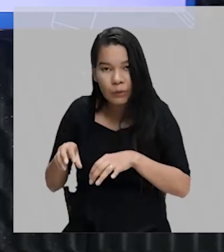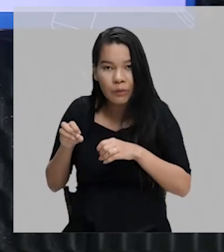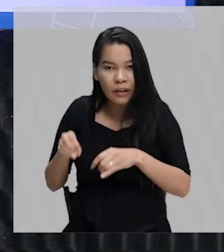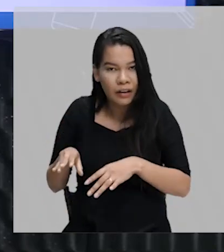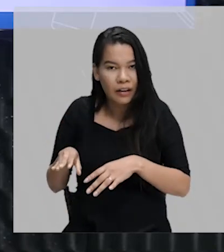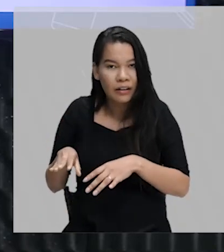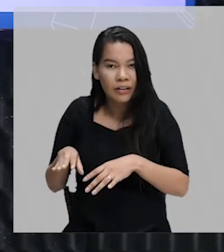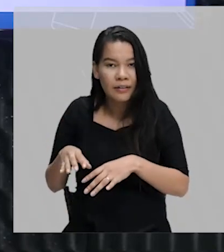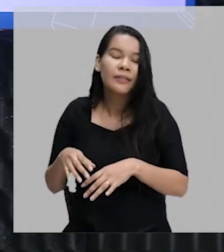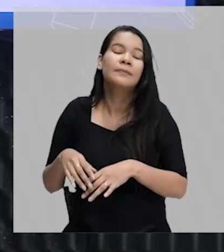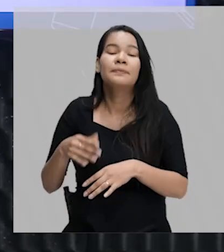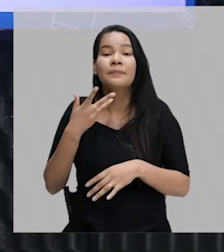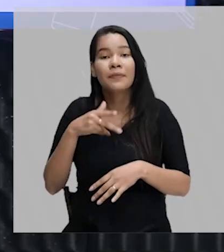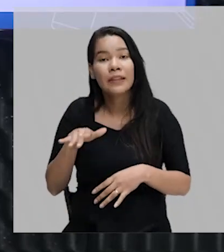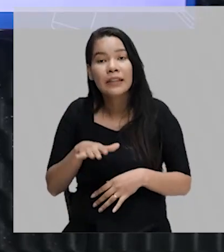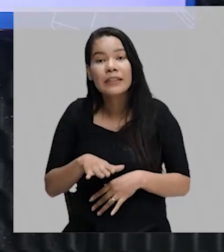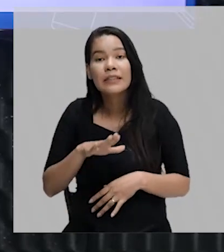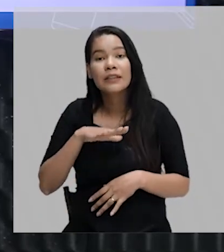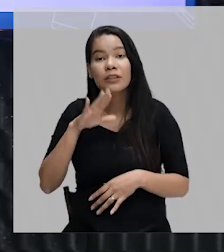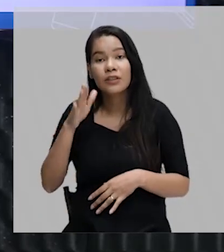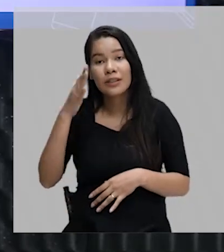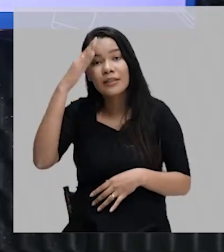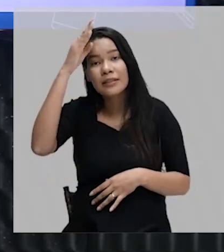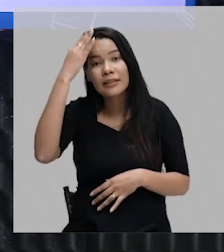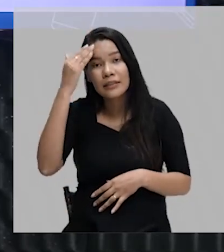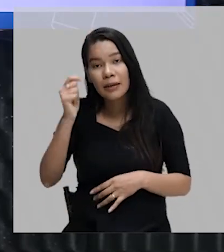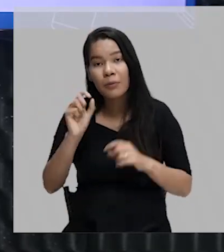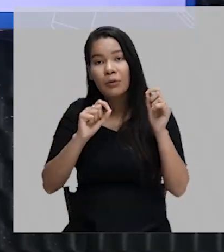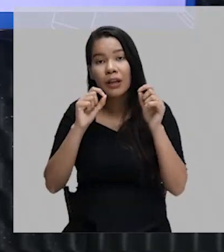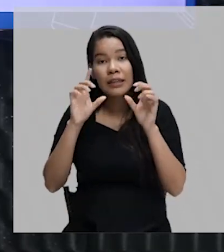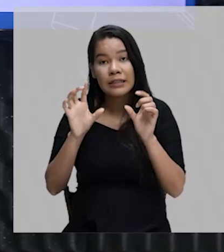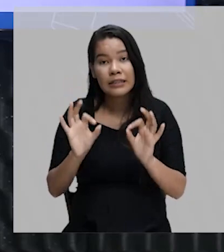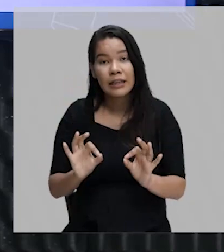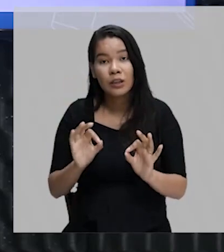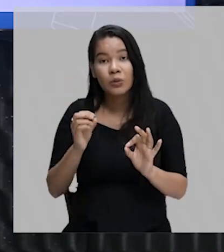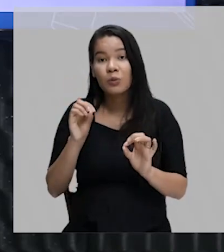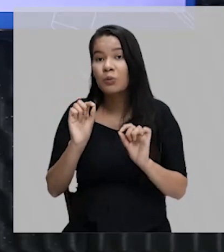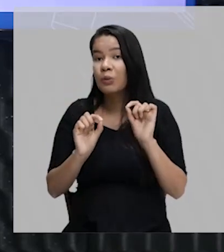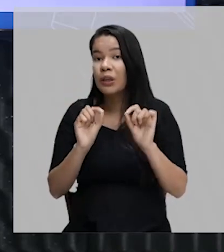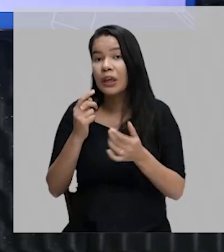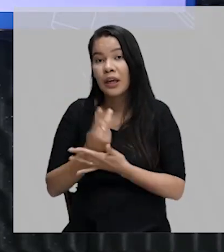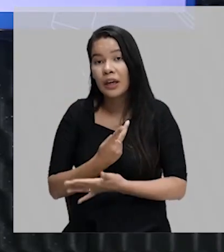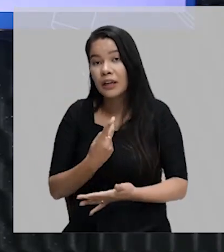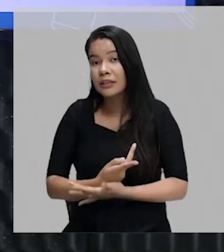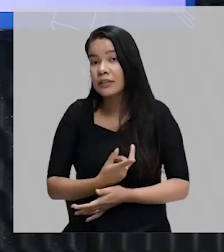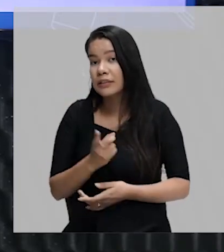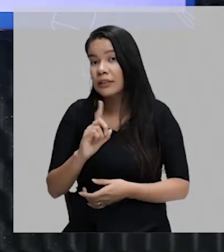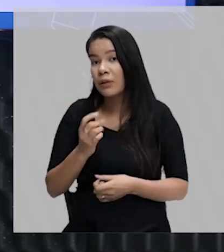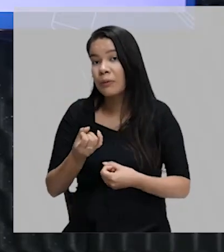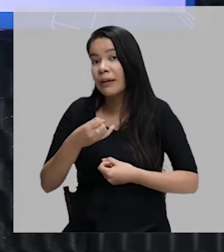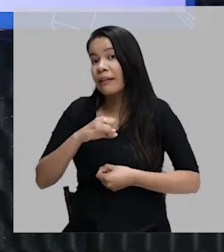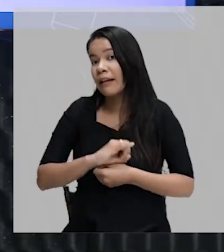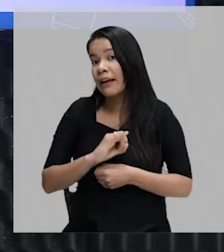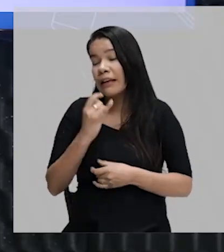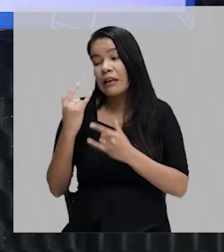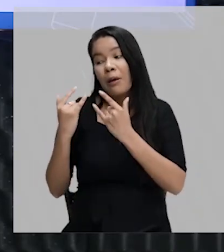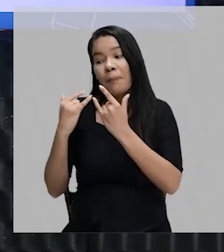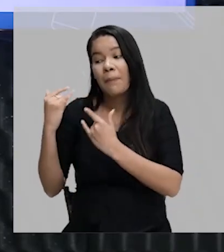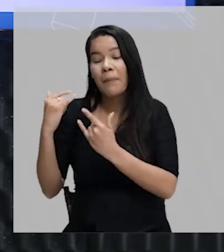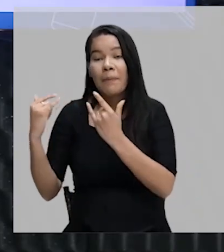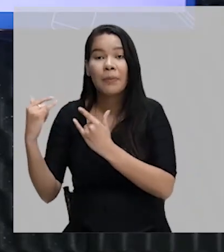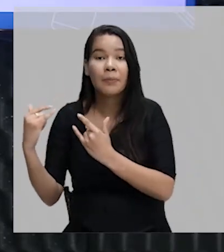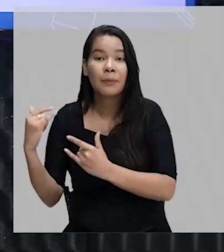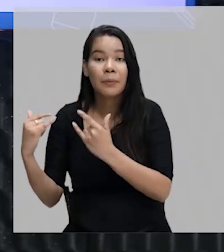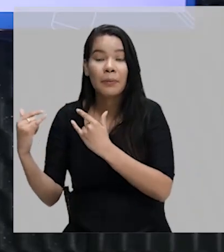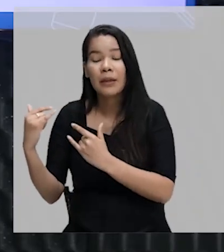que ela saiba o que é correto, o que é certo, o que é errado, para que não caia em falácias de